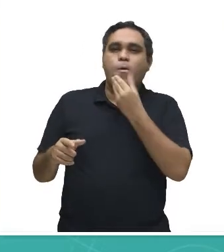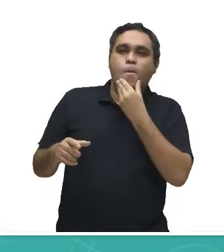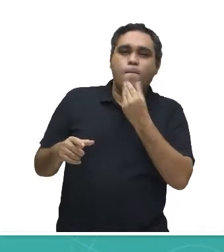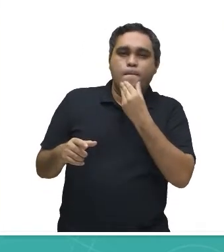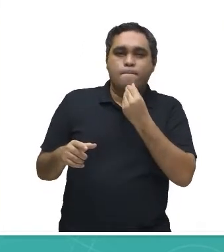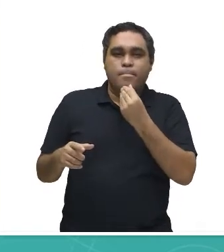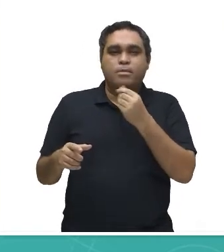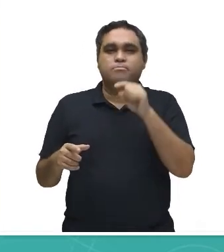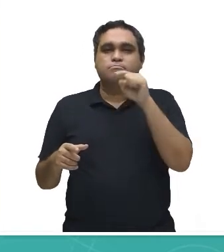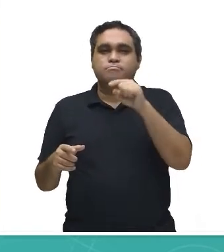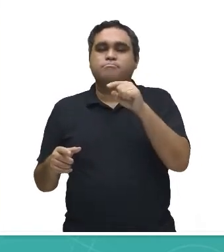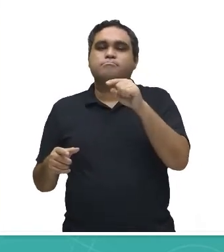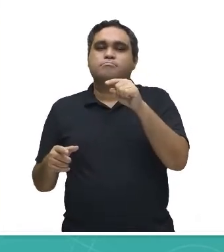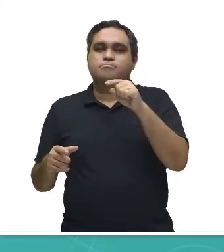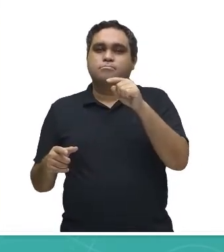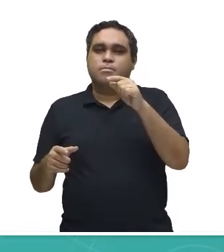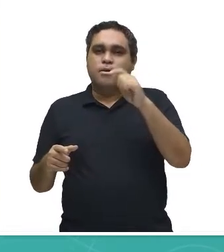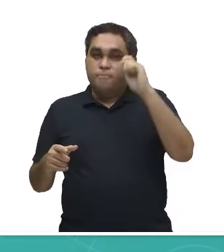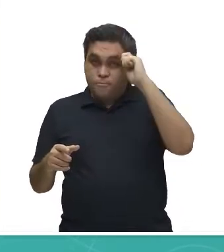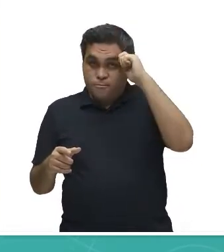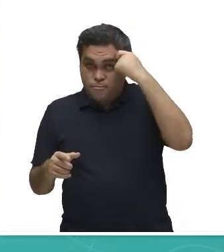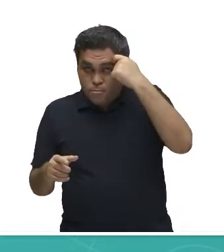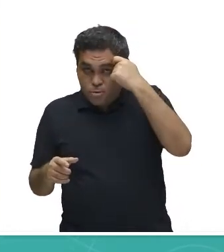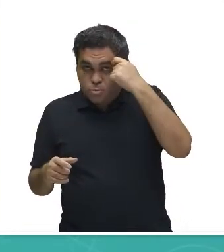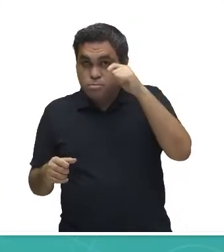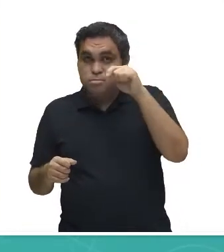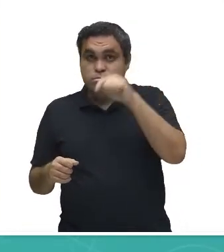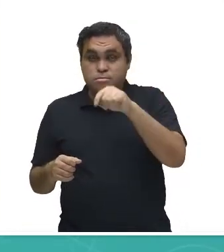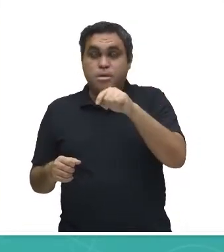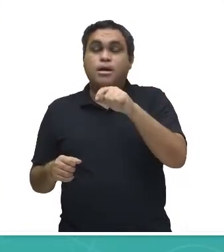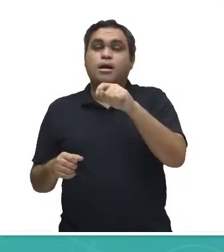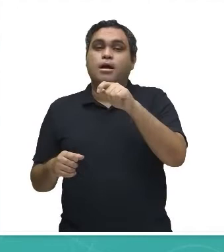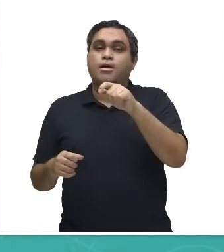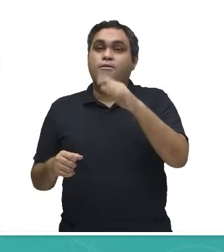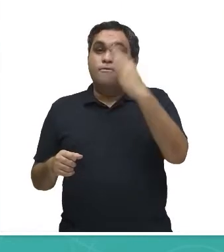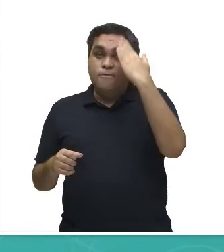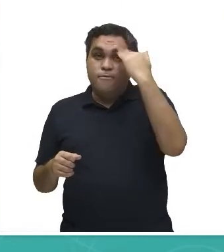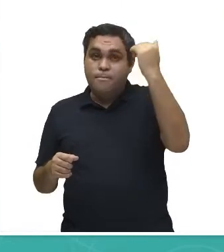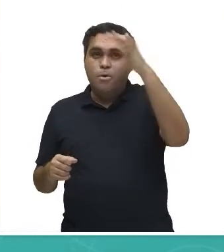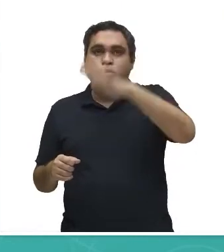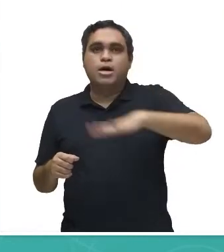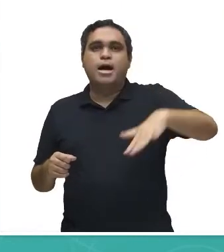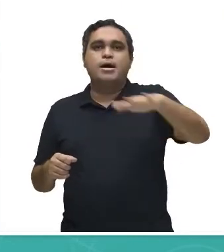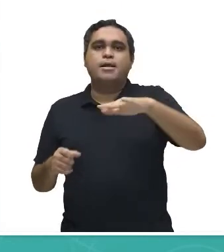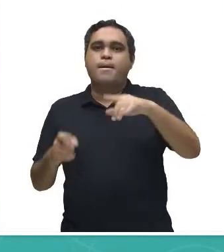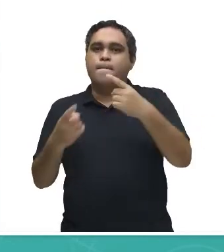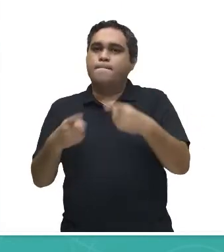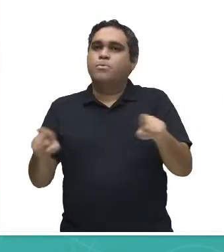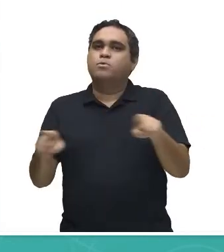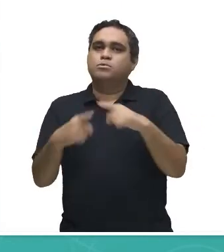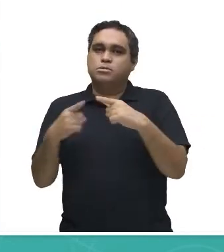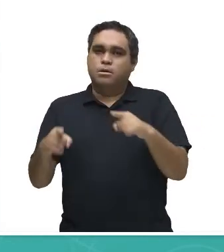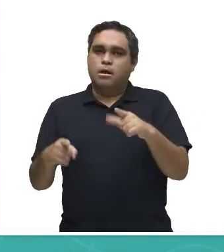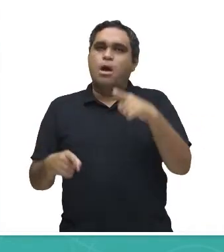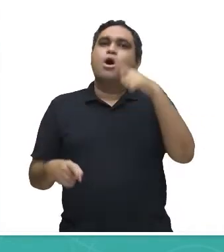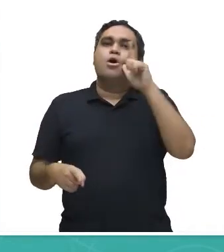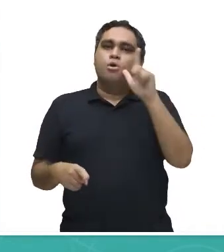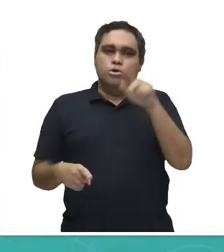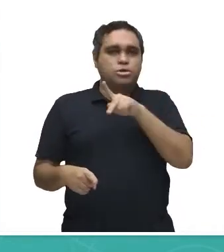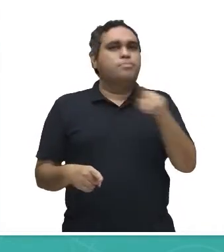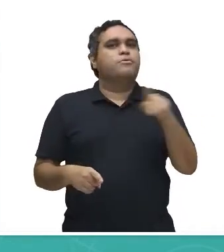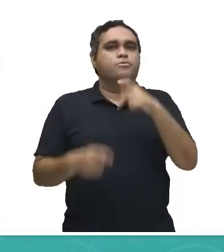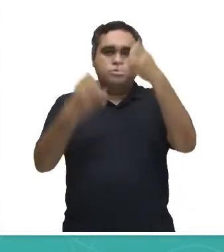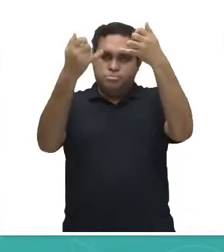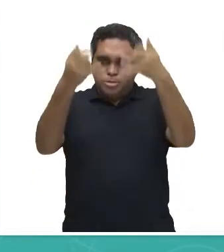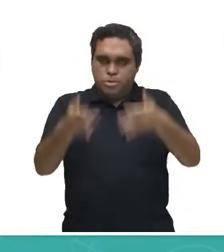quinta etapa. Isso é muito importante. O professor falou ontem muito bem sobre esses exemplos que nós estamos trazendo para vocês